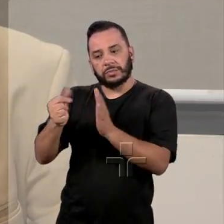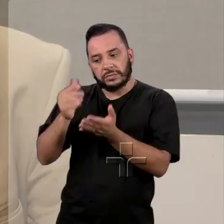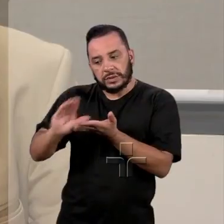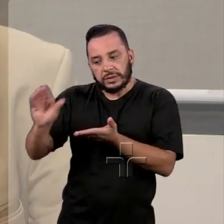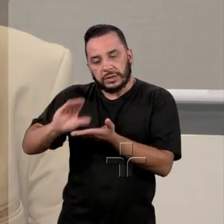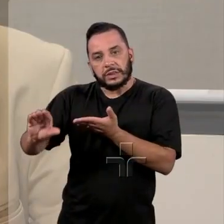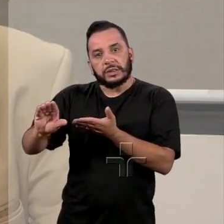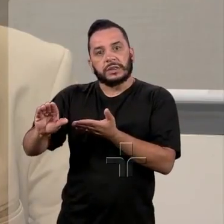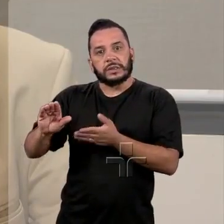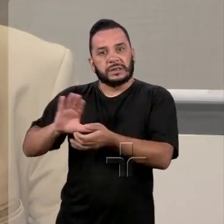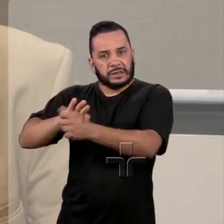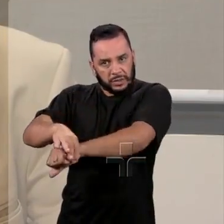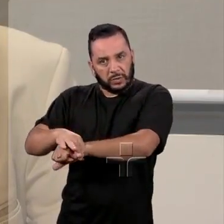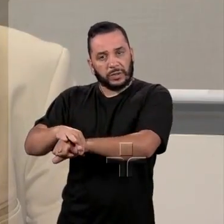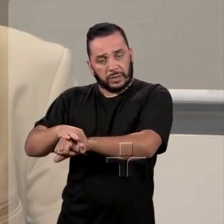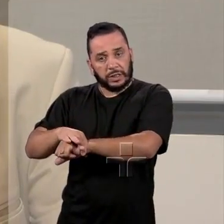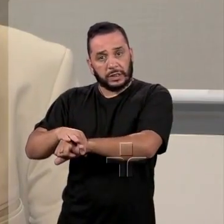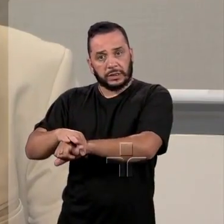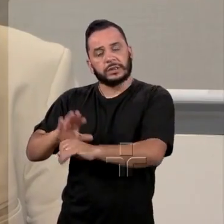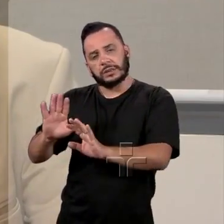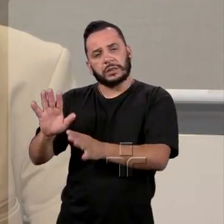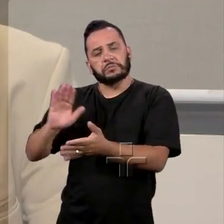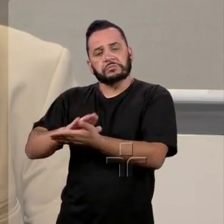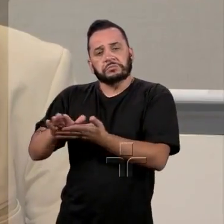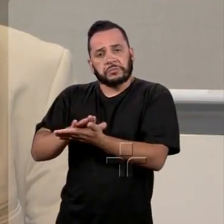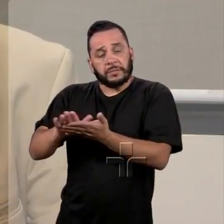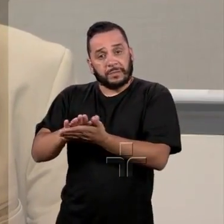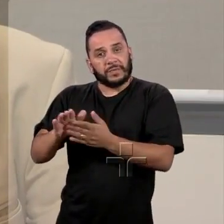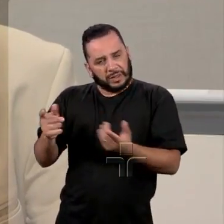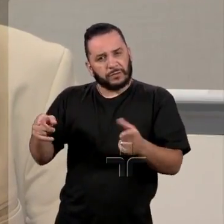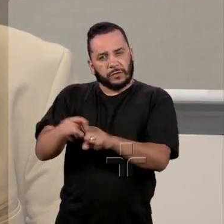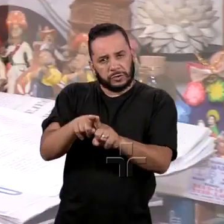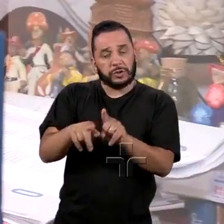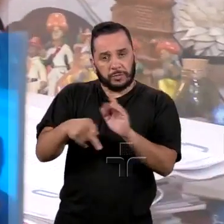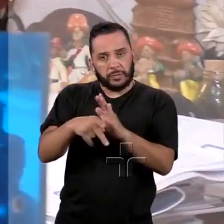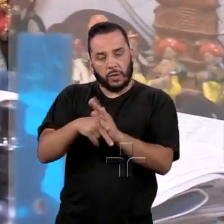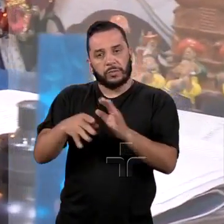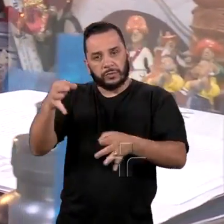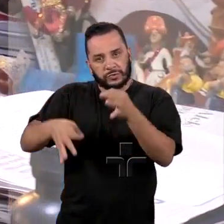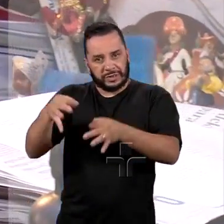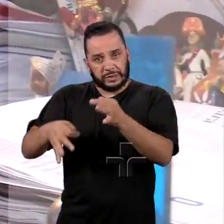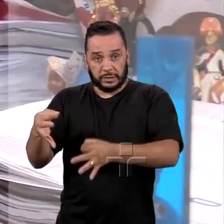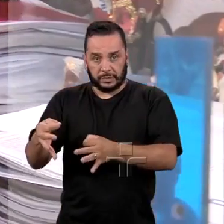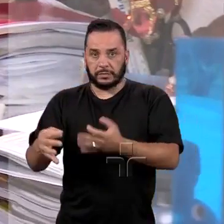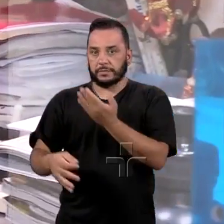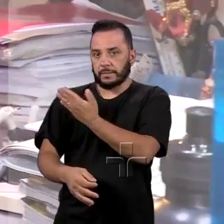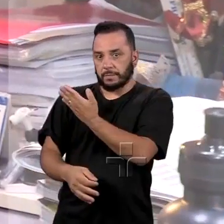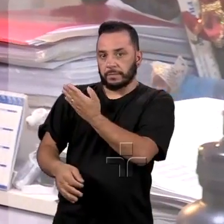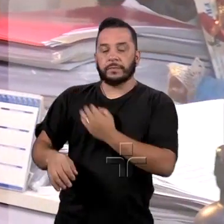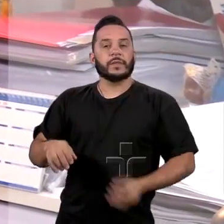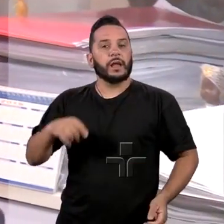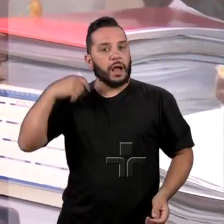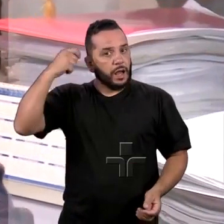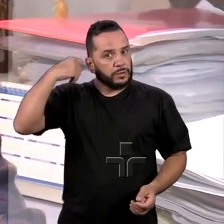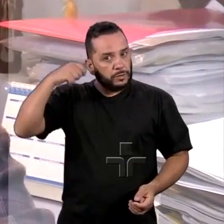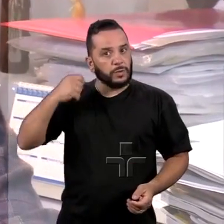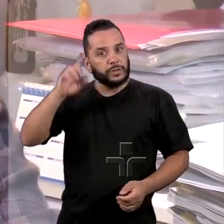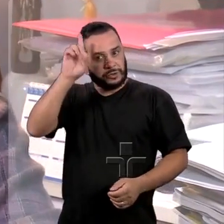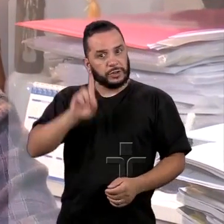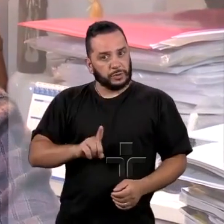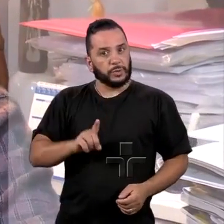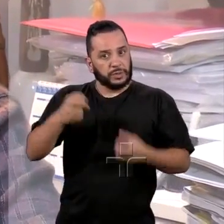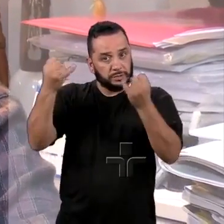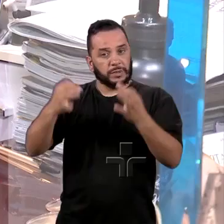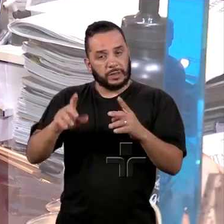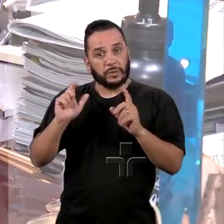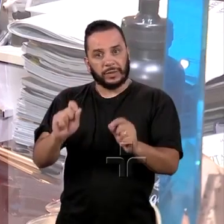Ministério da Justiça, se for fundido com o Ministério da Segurança Pública. O ator e diretor Sérgio Manberti lembra que antes